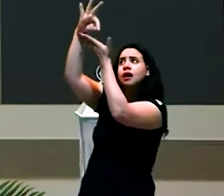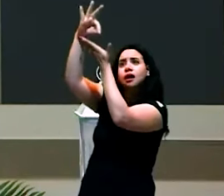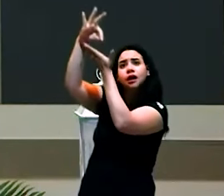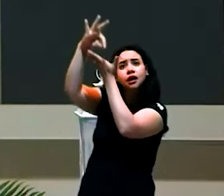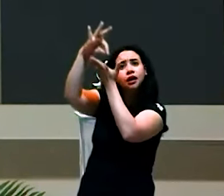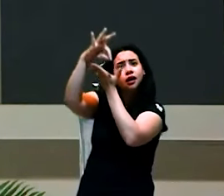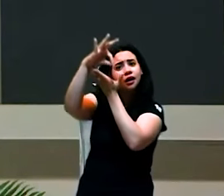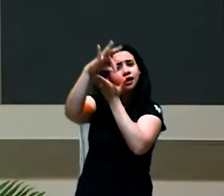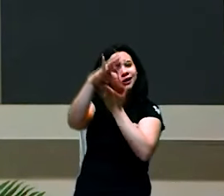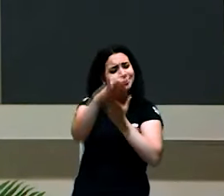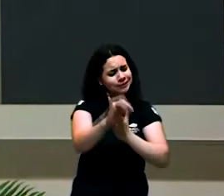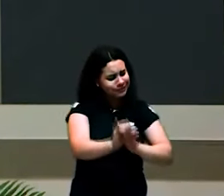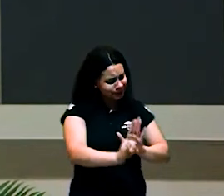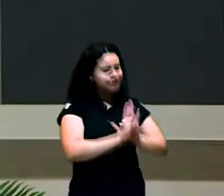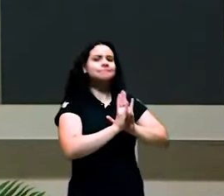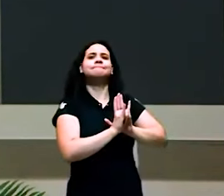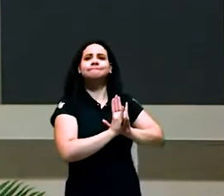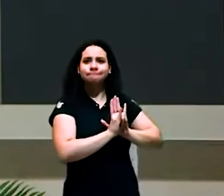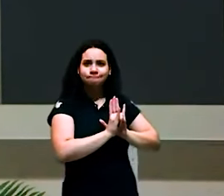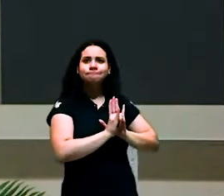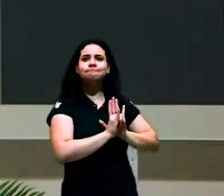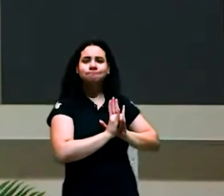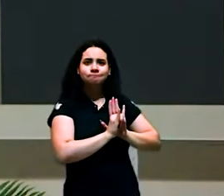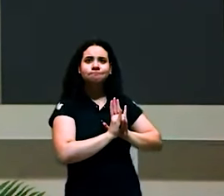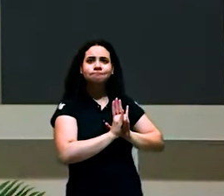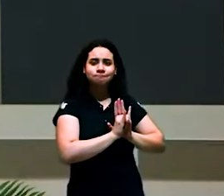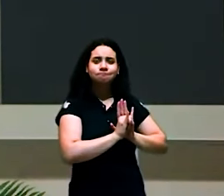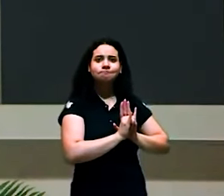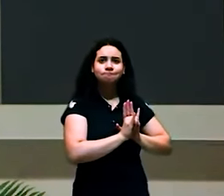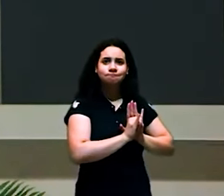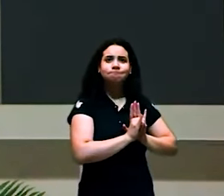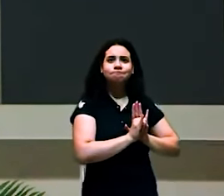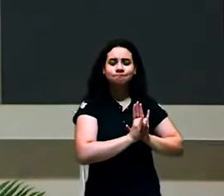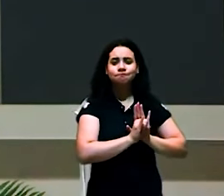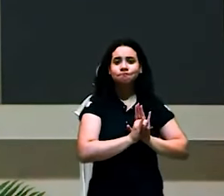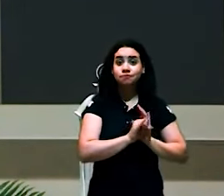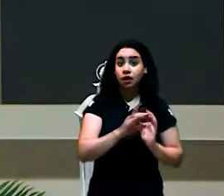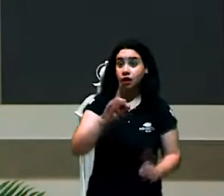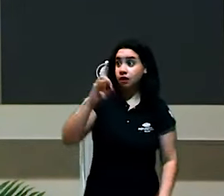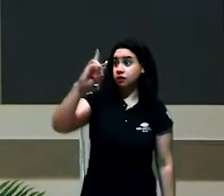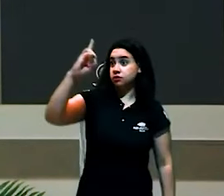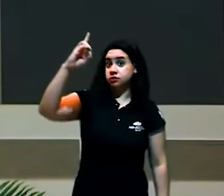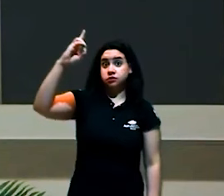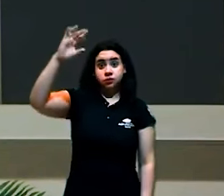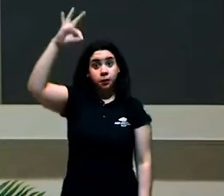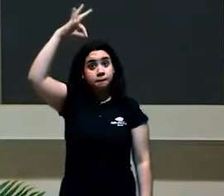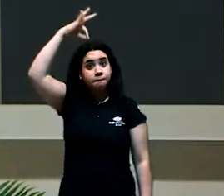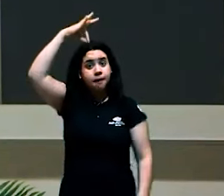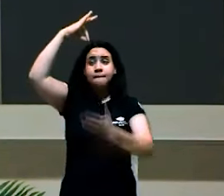Saber que Jesus disse, eu enviarei para que esteja com vocês para sempre o Espírito da